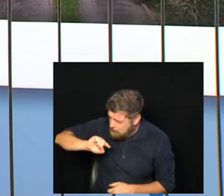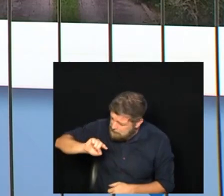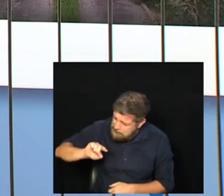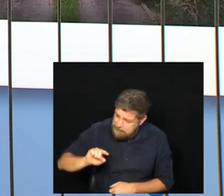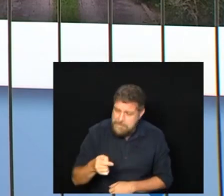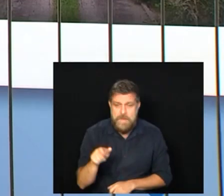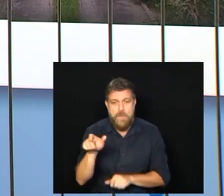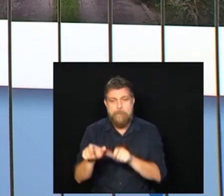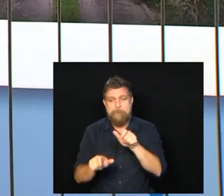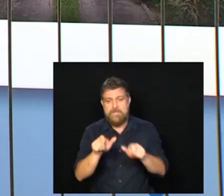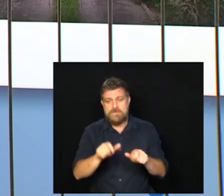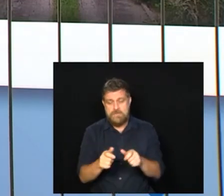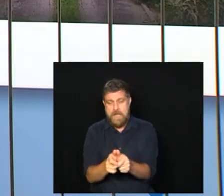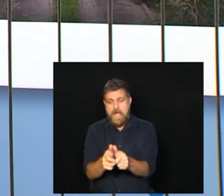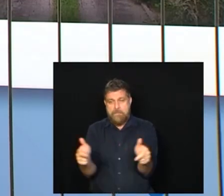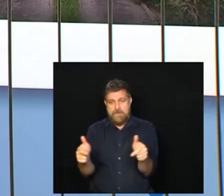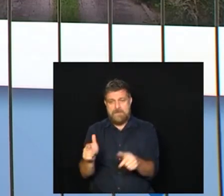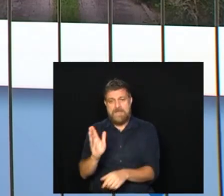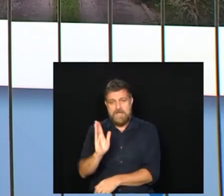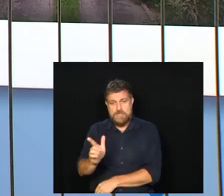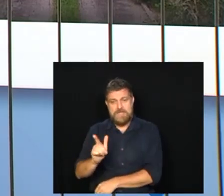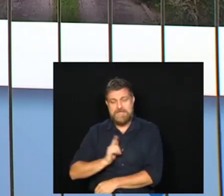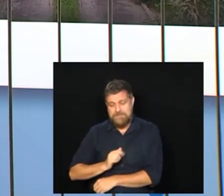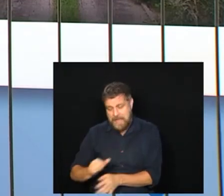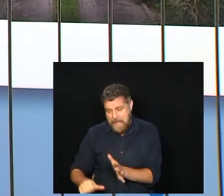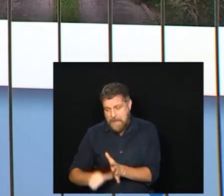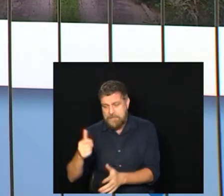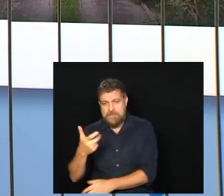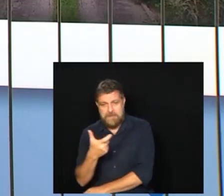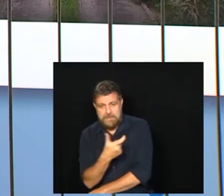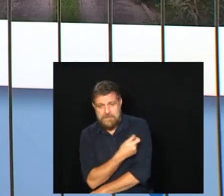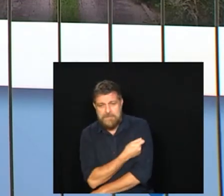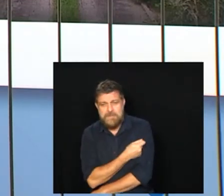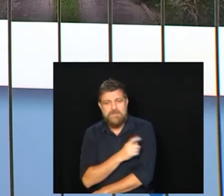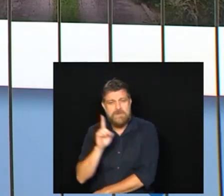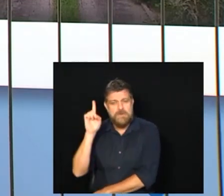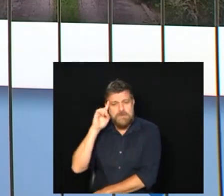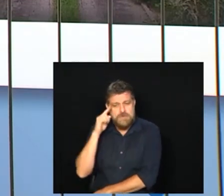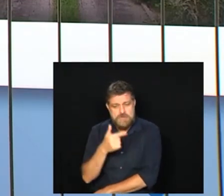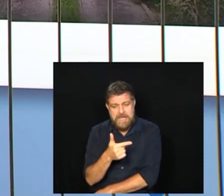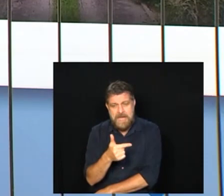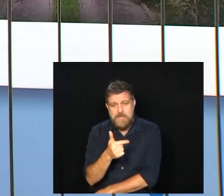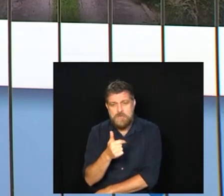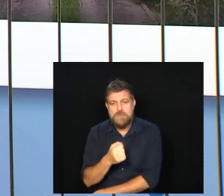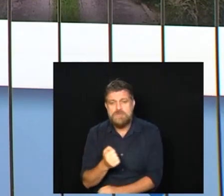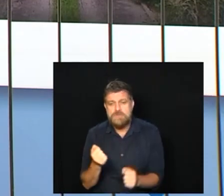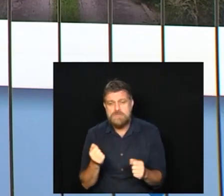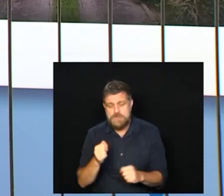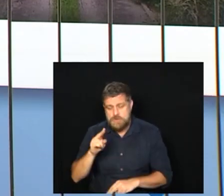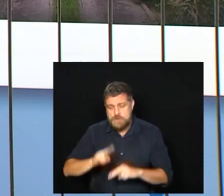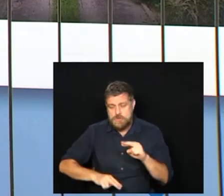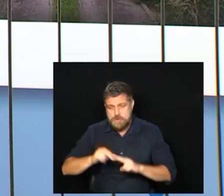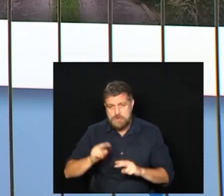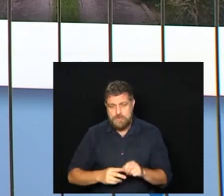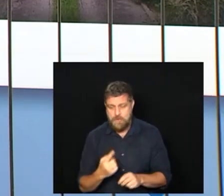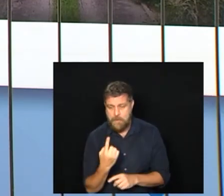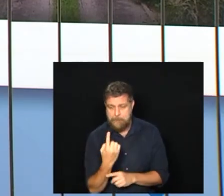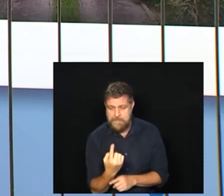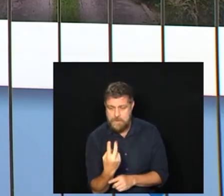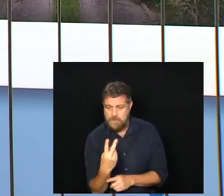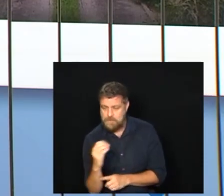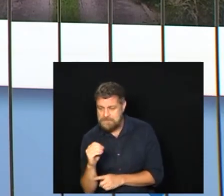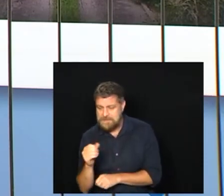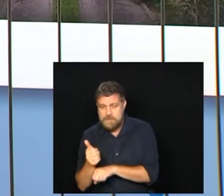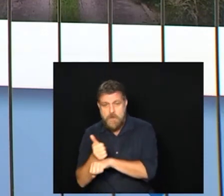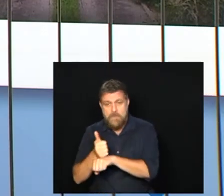pessoas. A maioria delas recebeu a primeira dose lá no dia 12 de junho. 1.200 profissionais vão